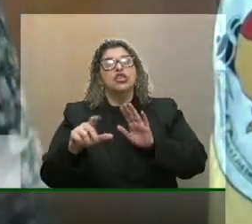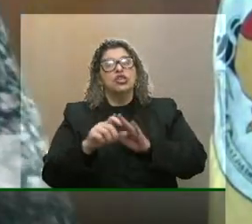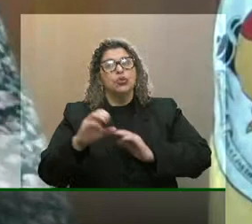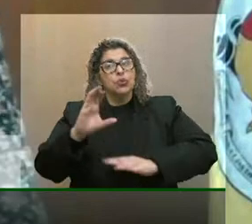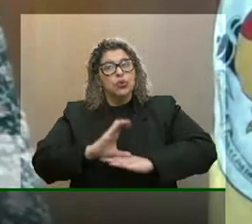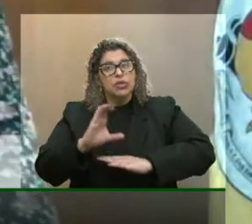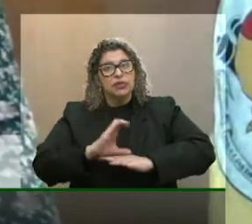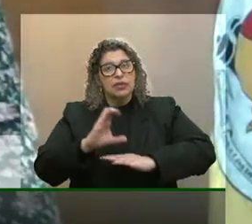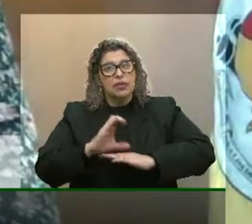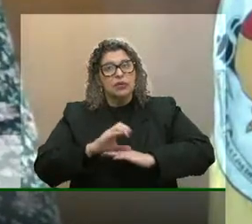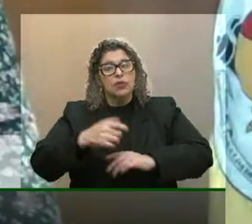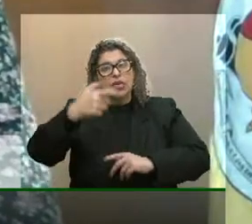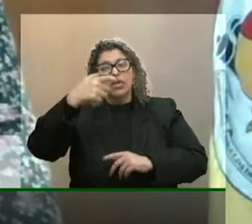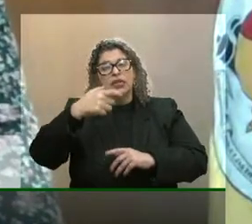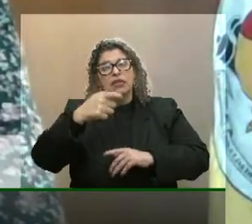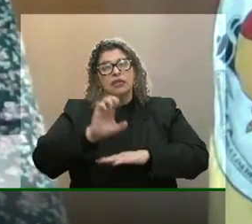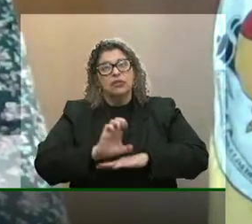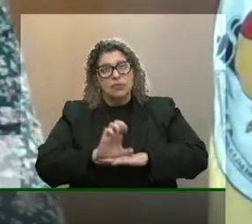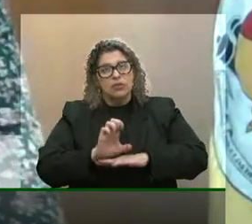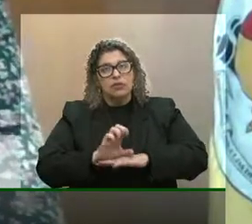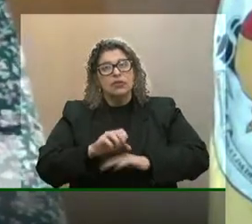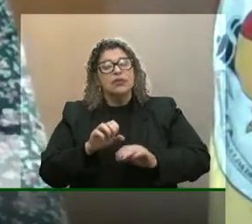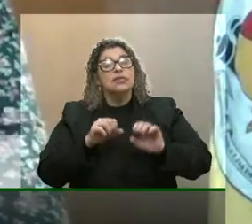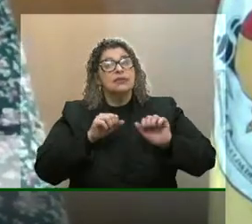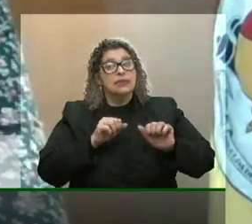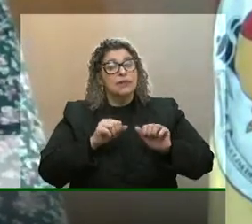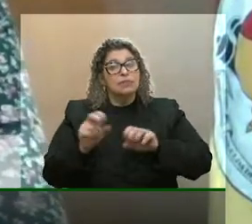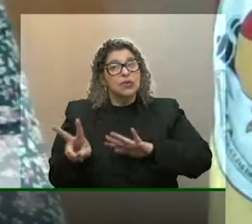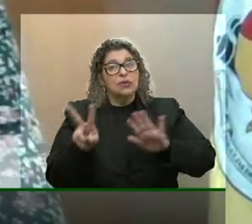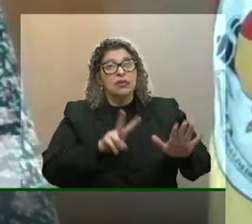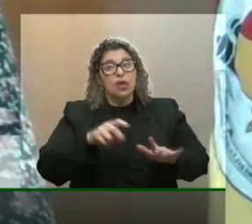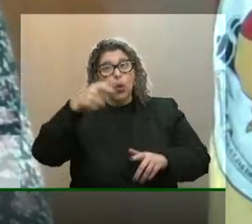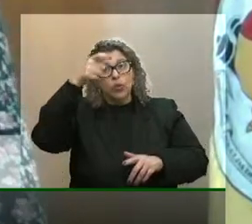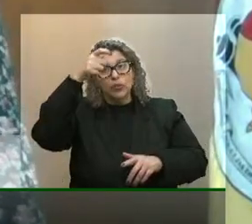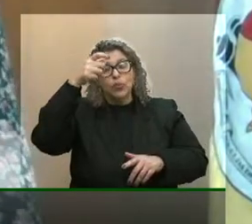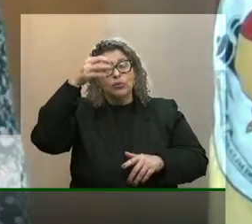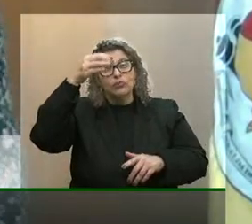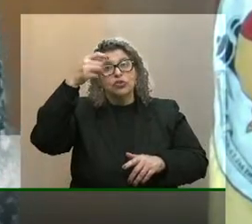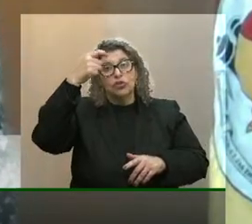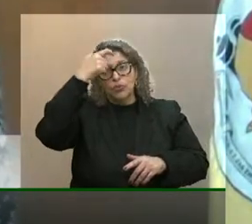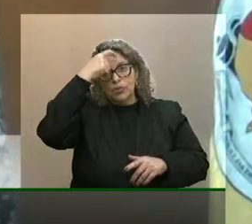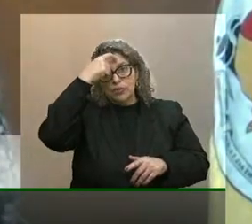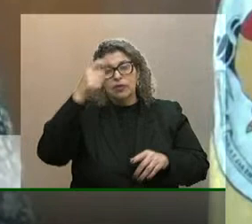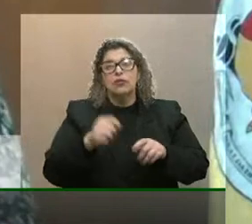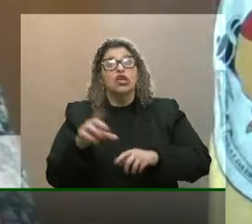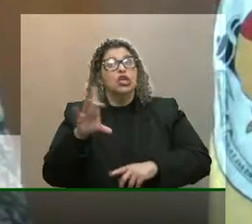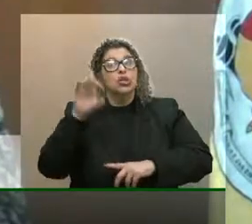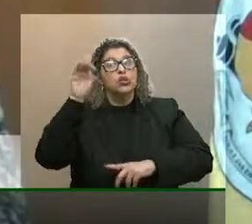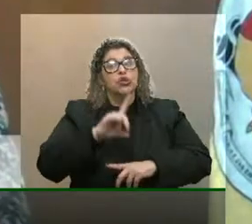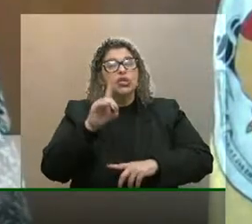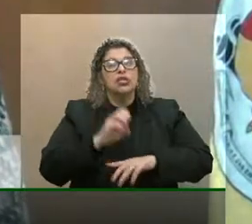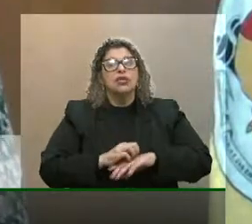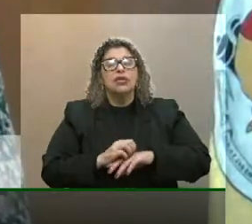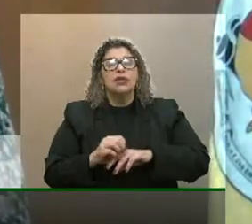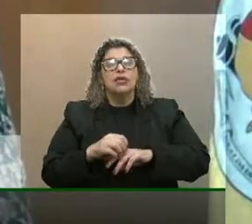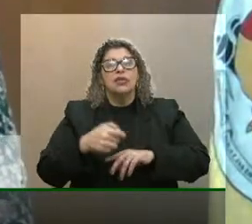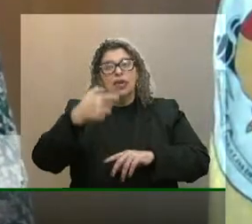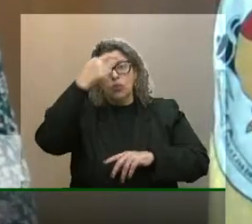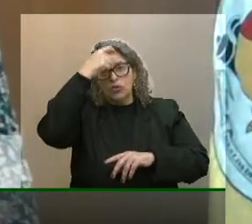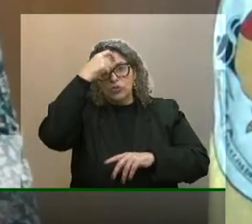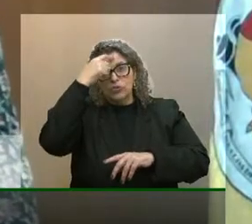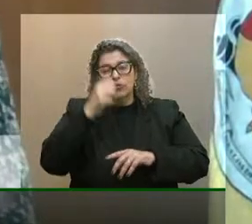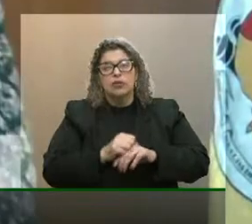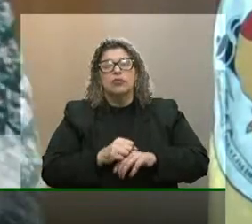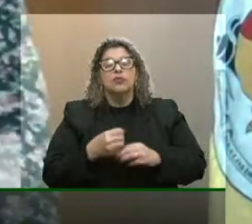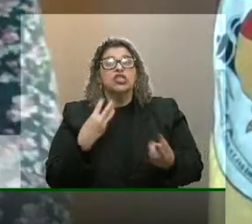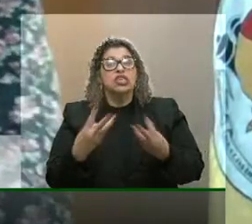Semana Estadual da Constituição, Conscientização no Trânsito e o Dia Estadual de Conscientização no